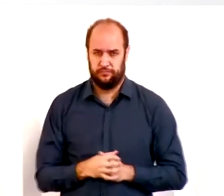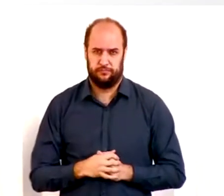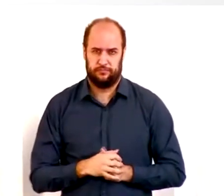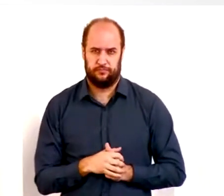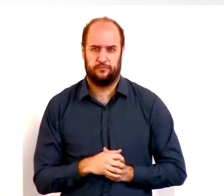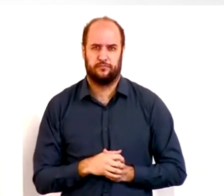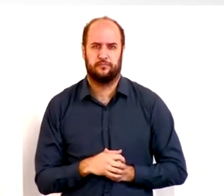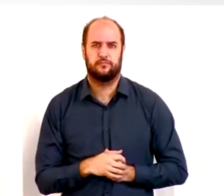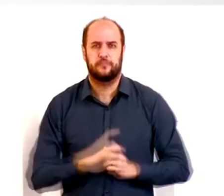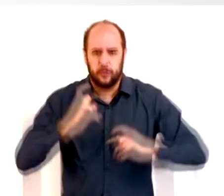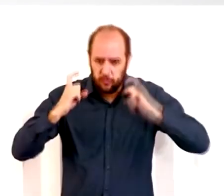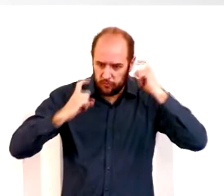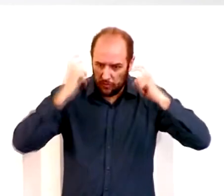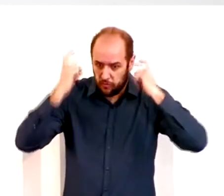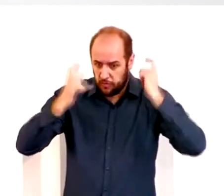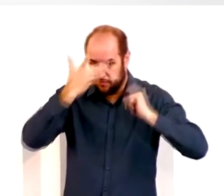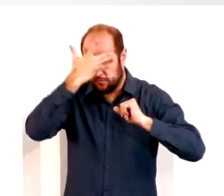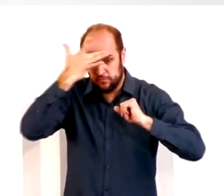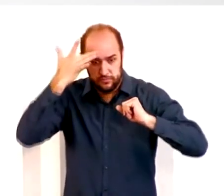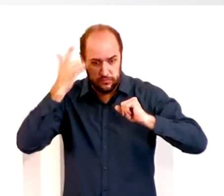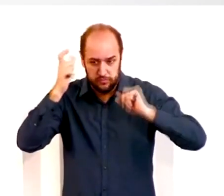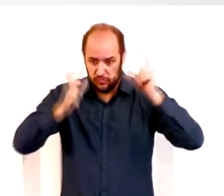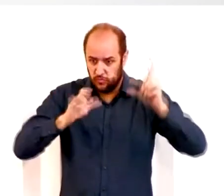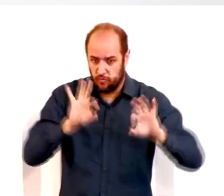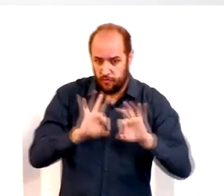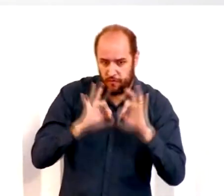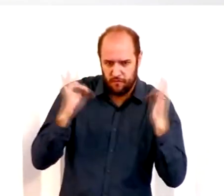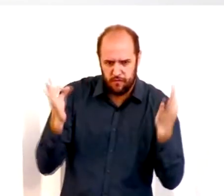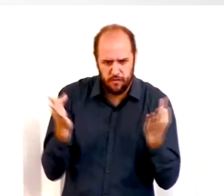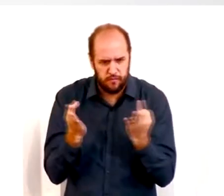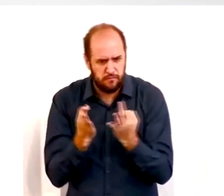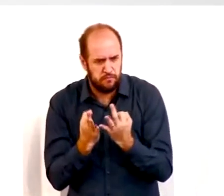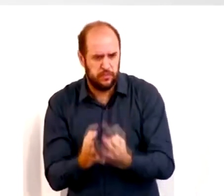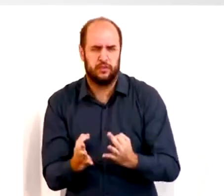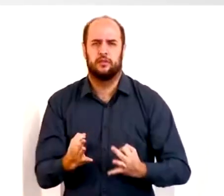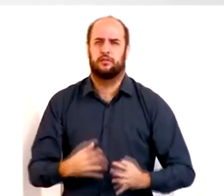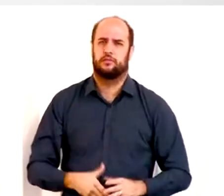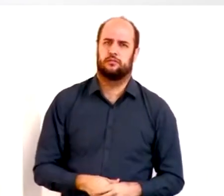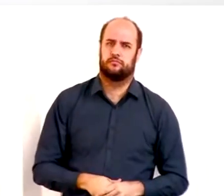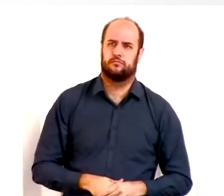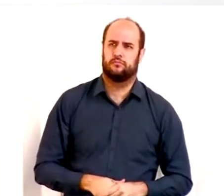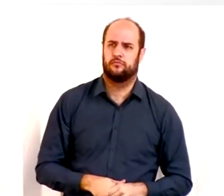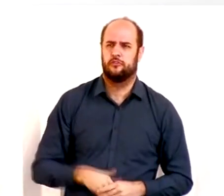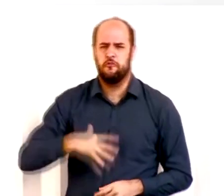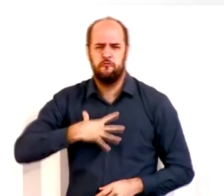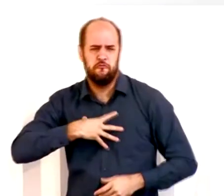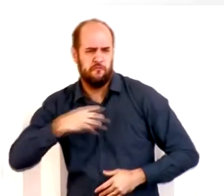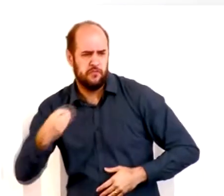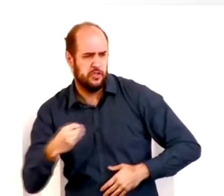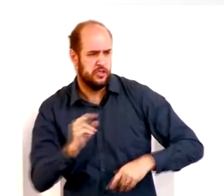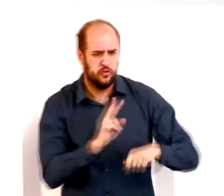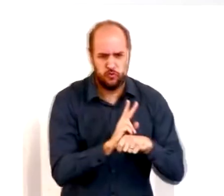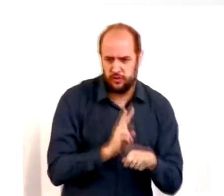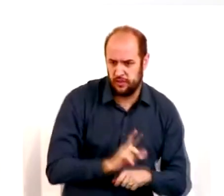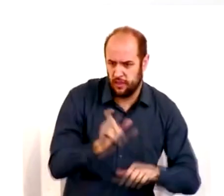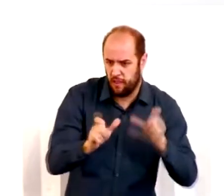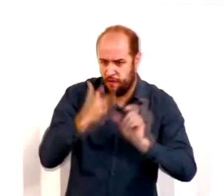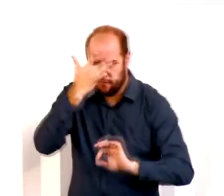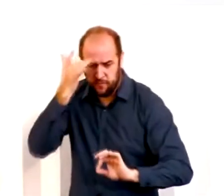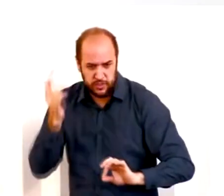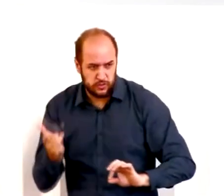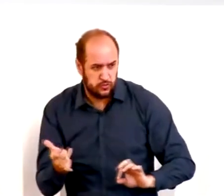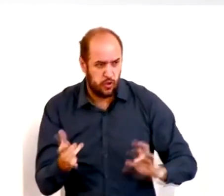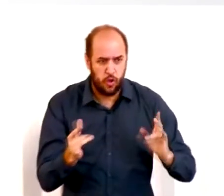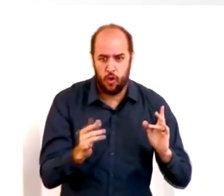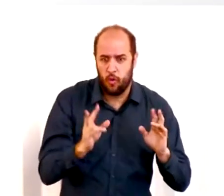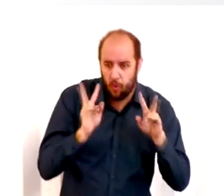se preocupam com gente, com famílias, com o filho do membro X, com a filha do membro Y, com a